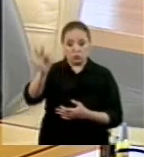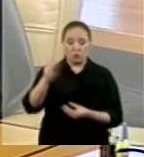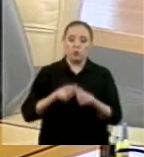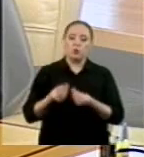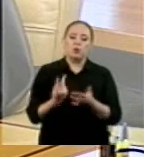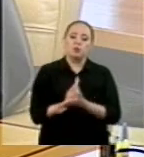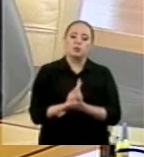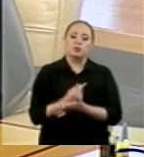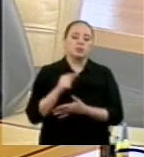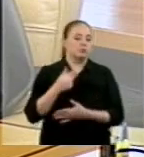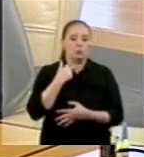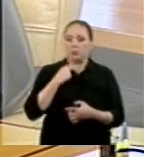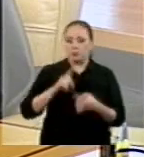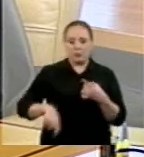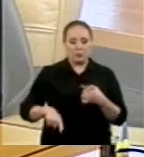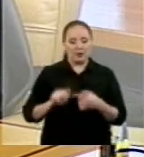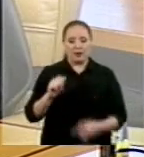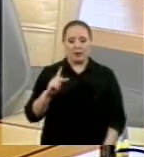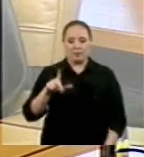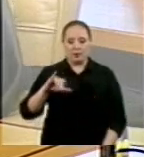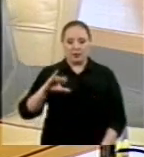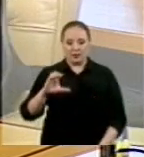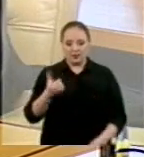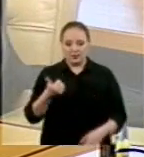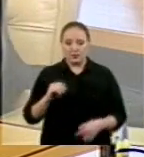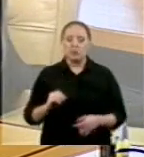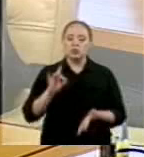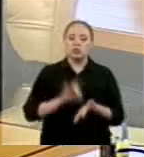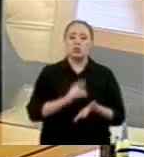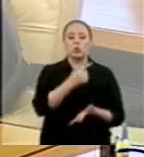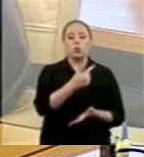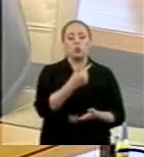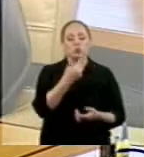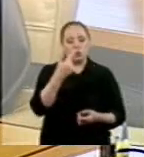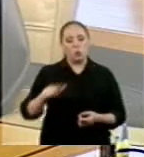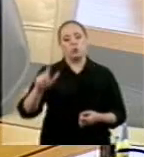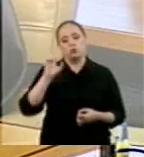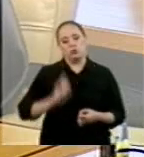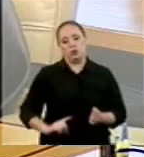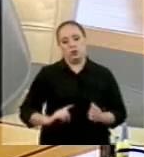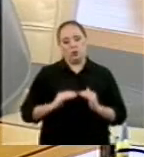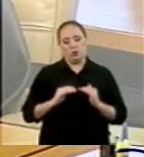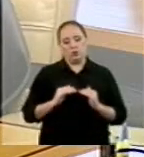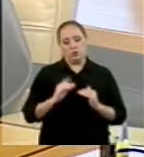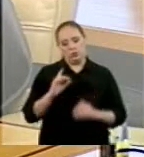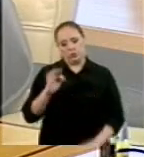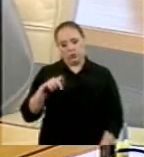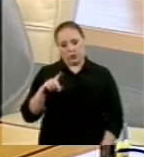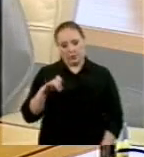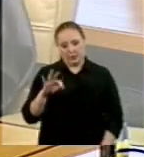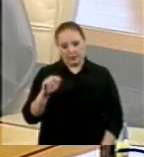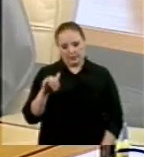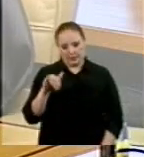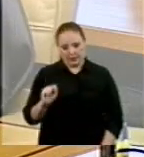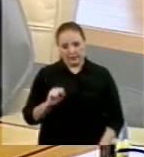não pode inibir ou ofuscar a aplicação direta de outros direitos fundamentais que dele derivam. E aqui,